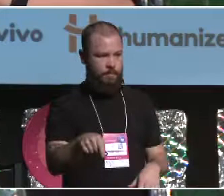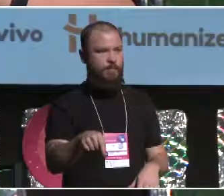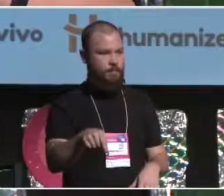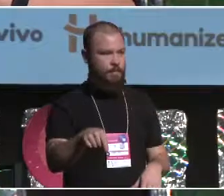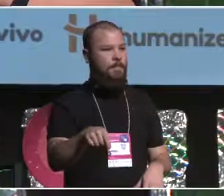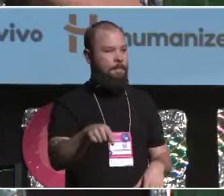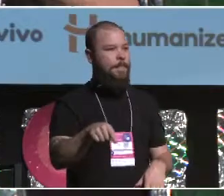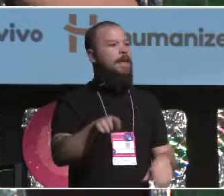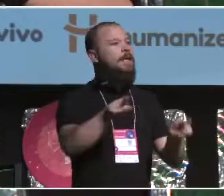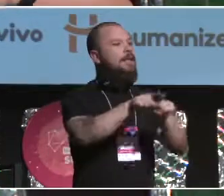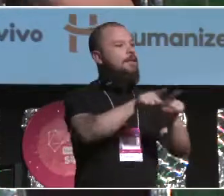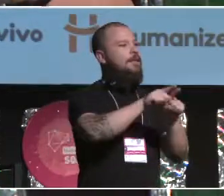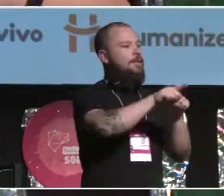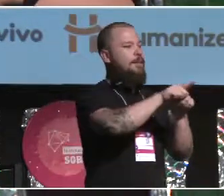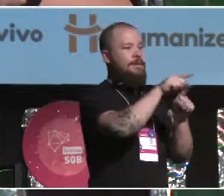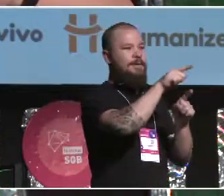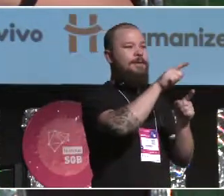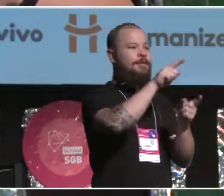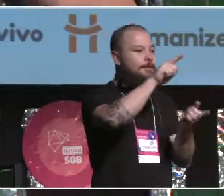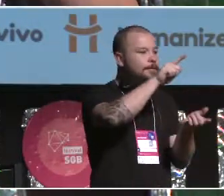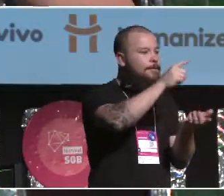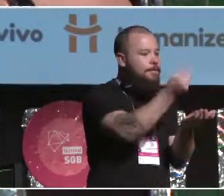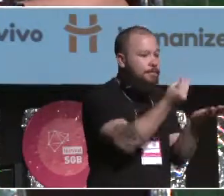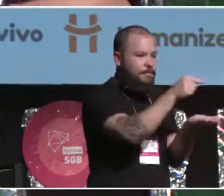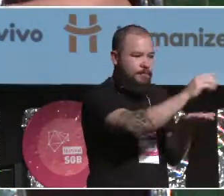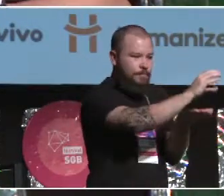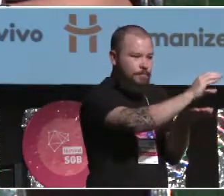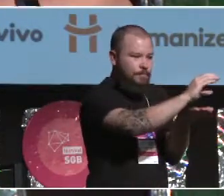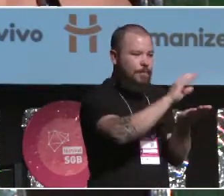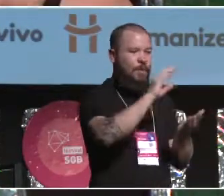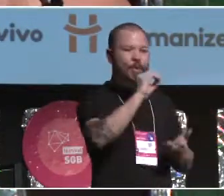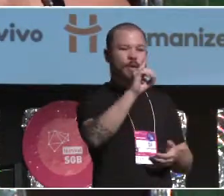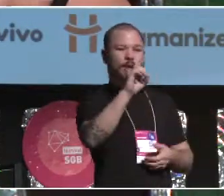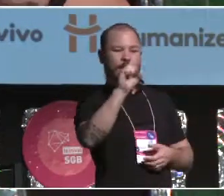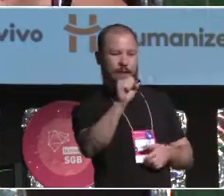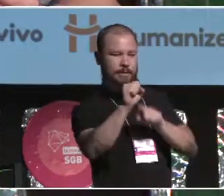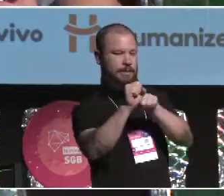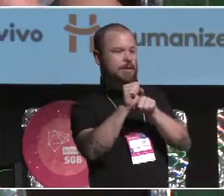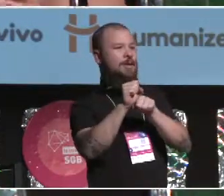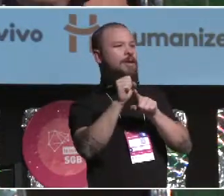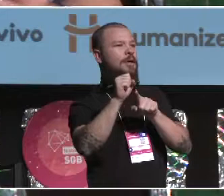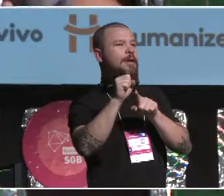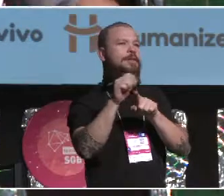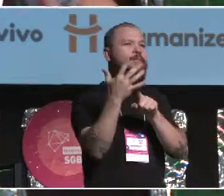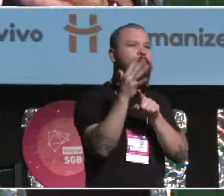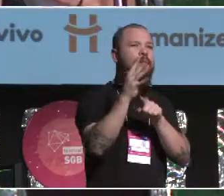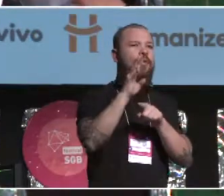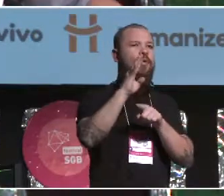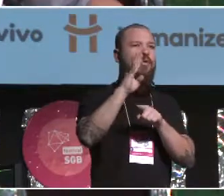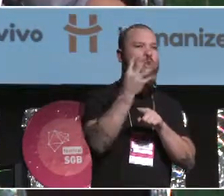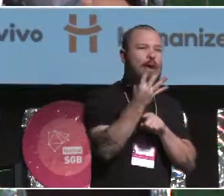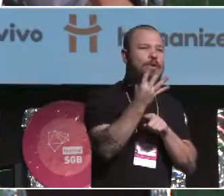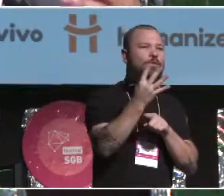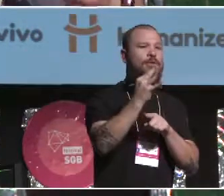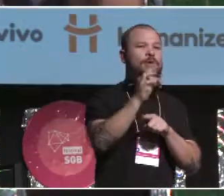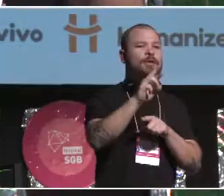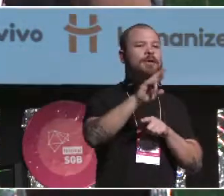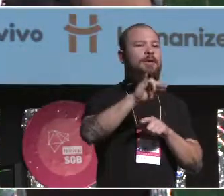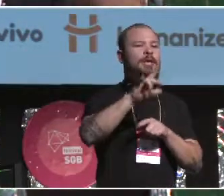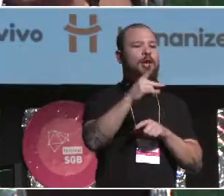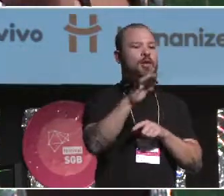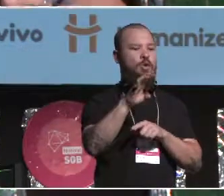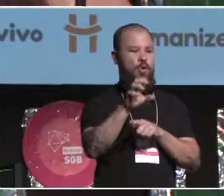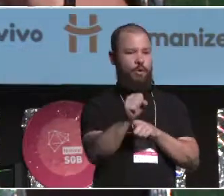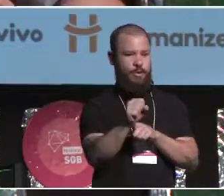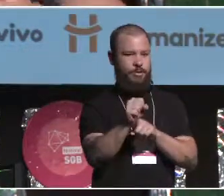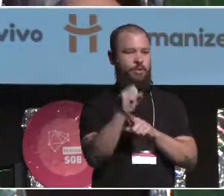Desenvolvimento Sustentável talvez seja o nosso desafio. Os ODS custam 4 trilhões de dólares por ano. É